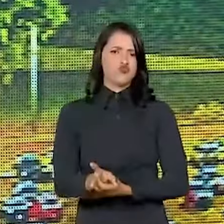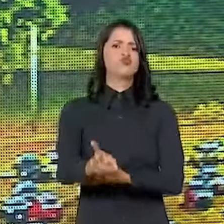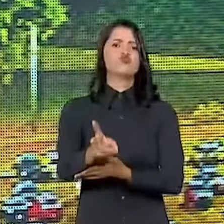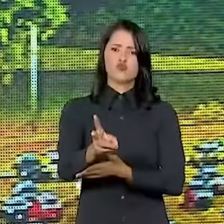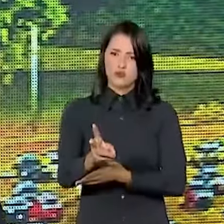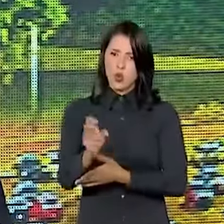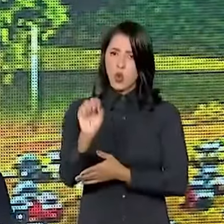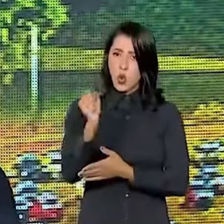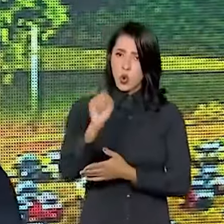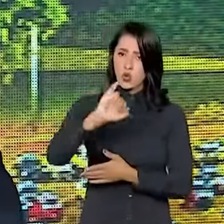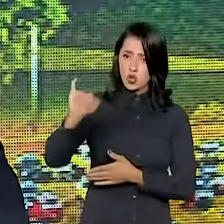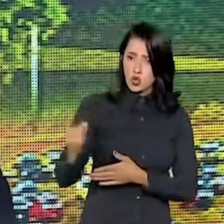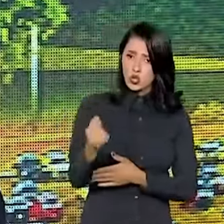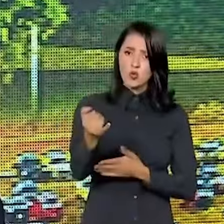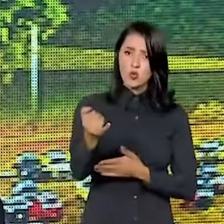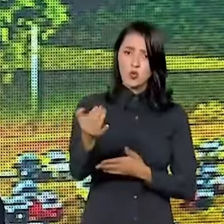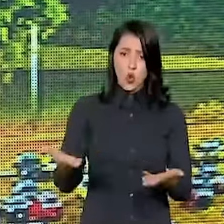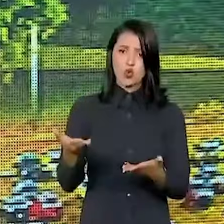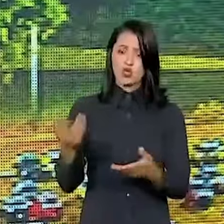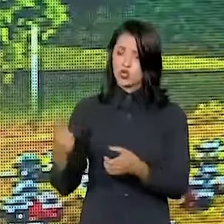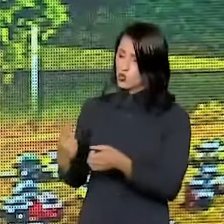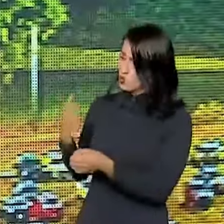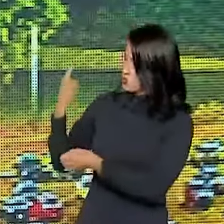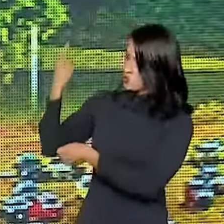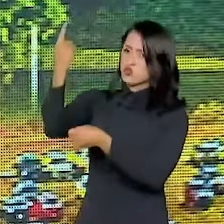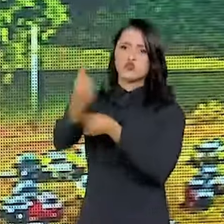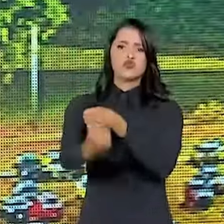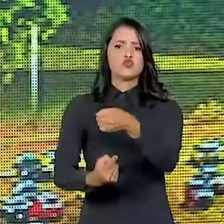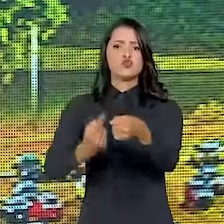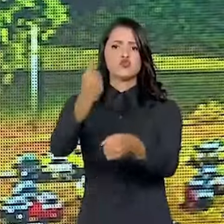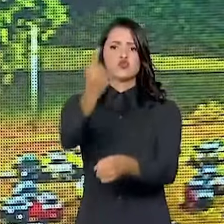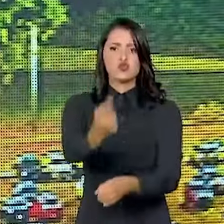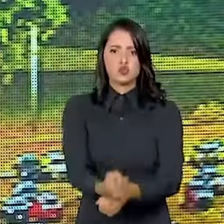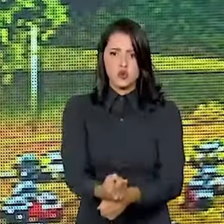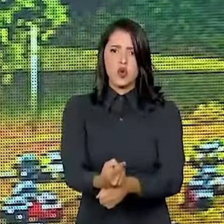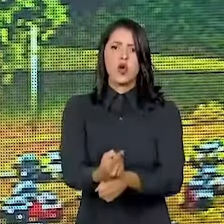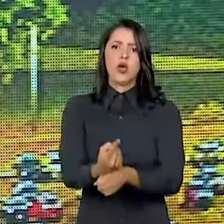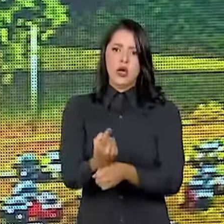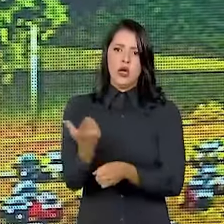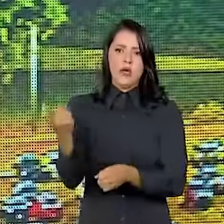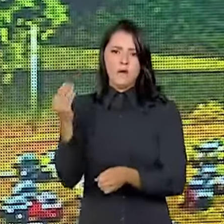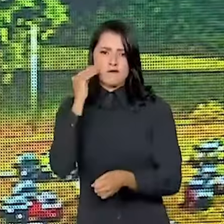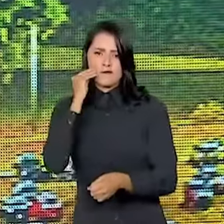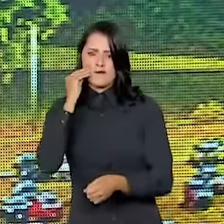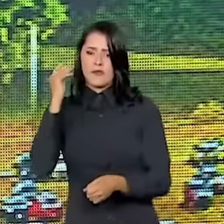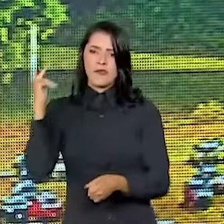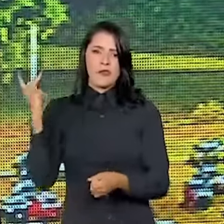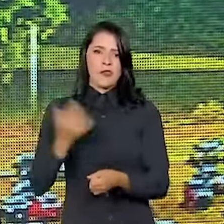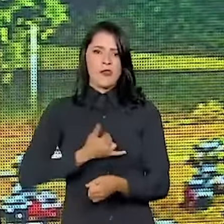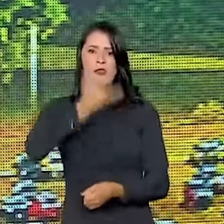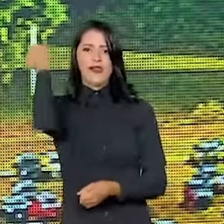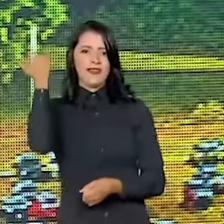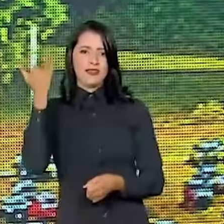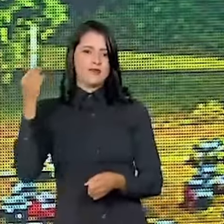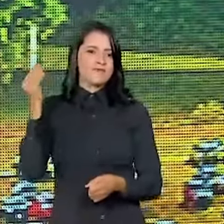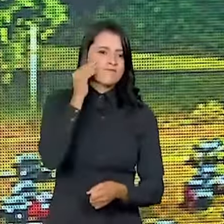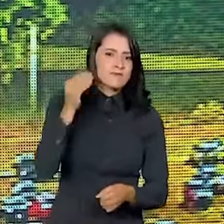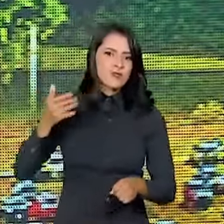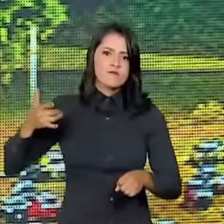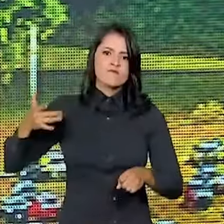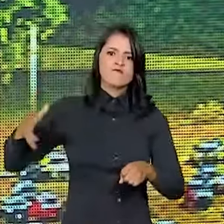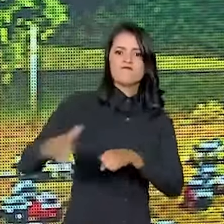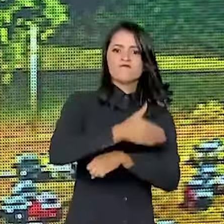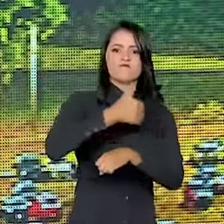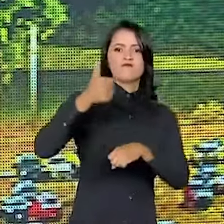Nesse 8 de janeiro, um ano após a frustrada tentativa de golpe de Estado,